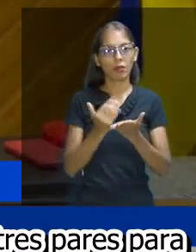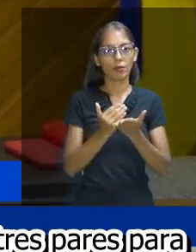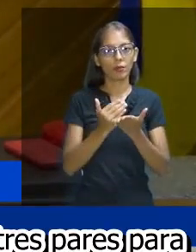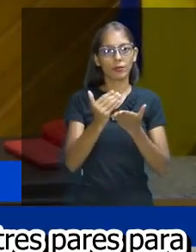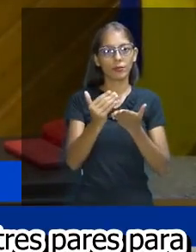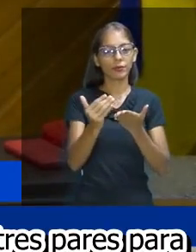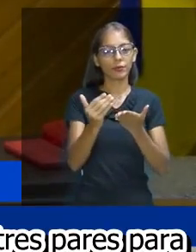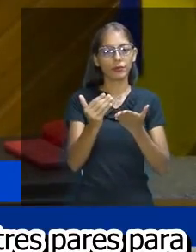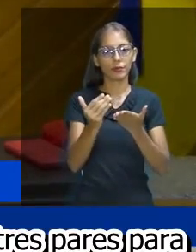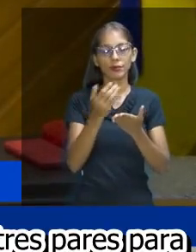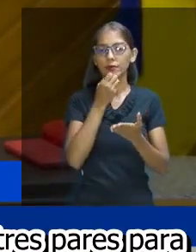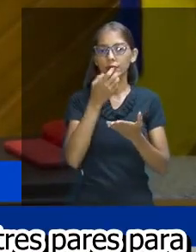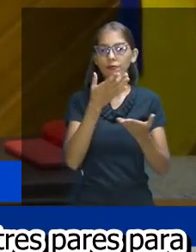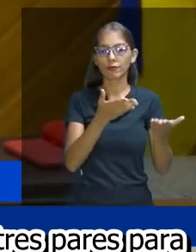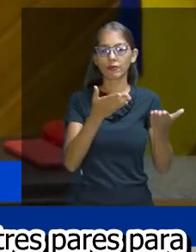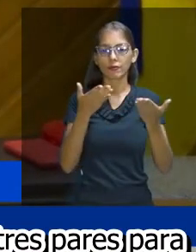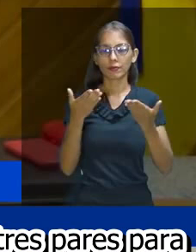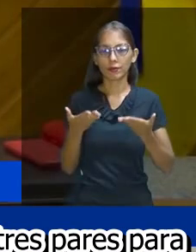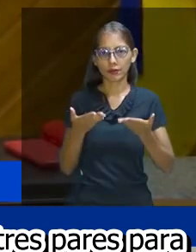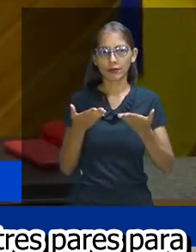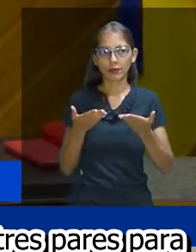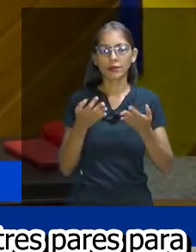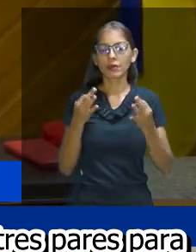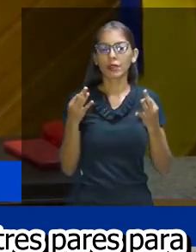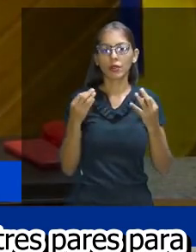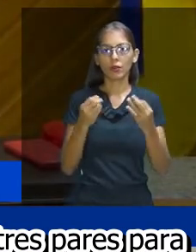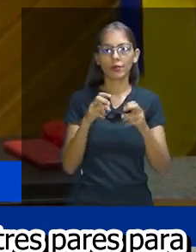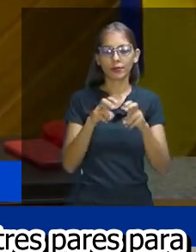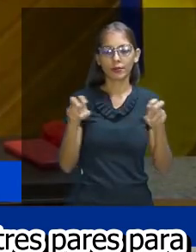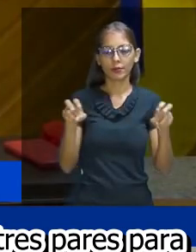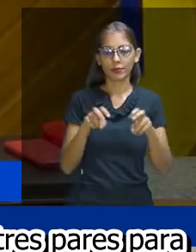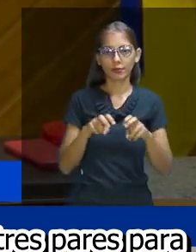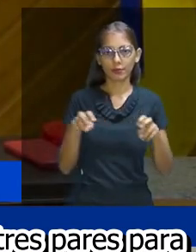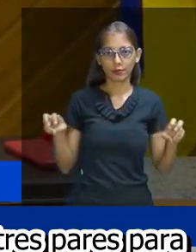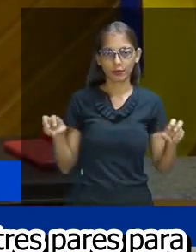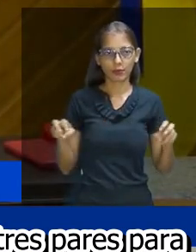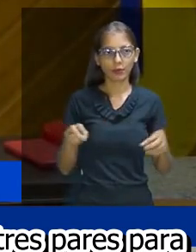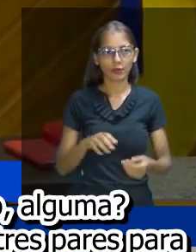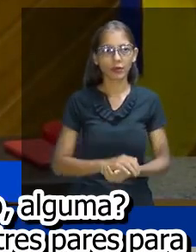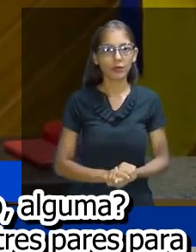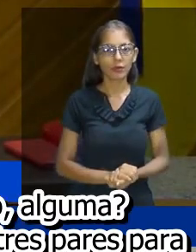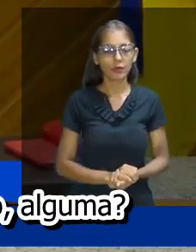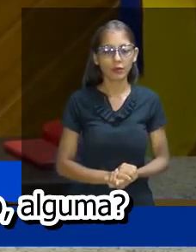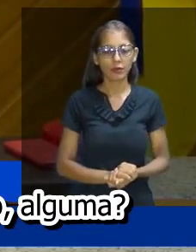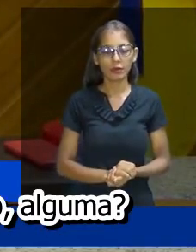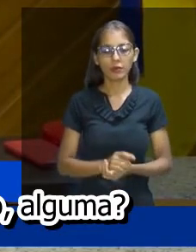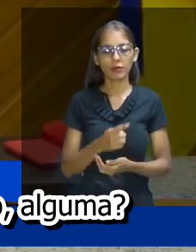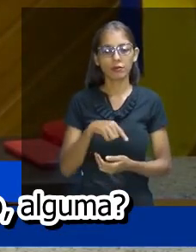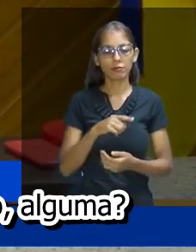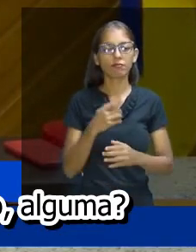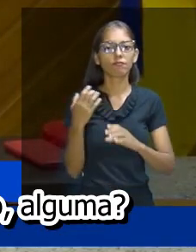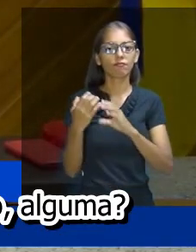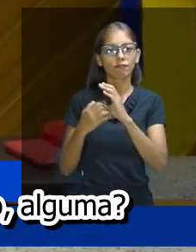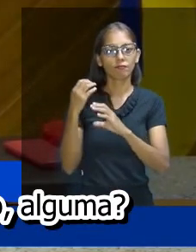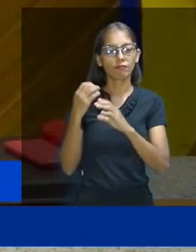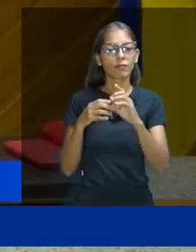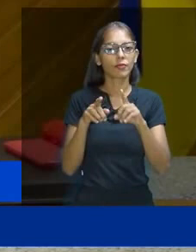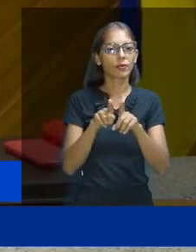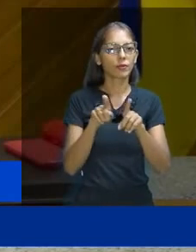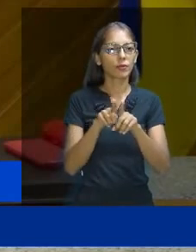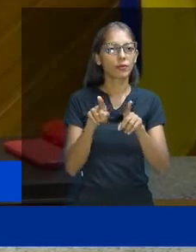dou então as boas-vindas, franqueio as palavras aos ilustres pares para comunicações e proposições. De arma